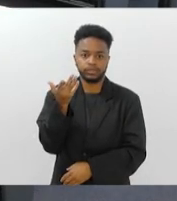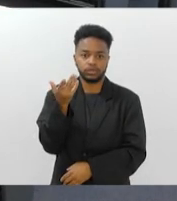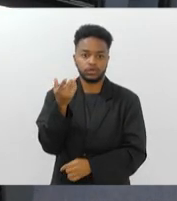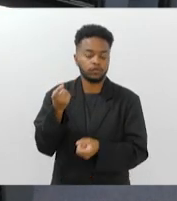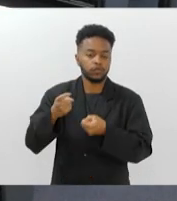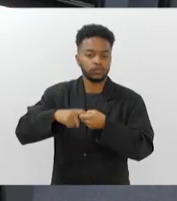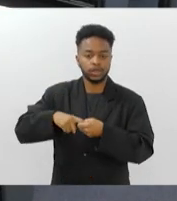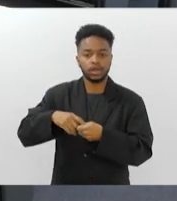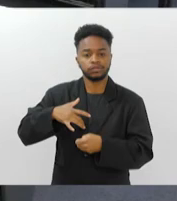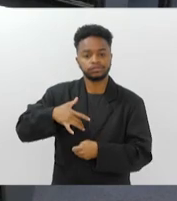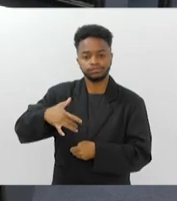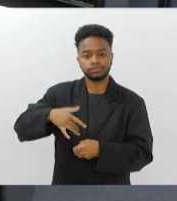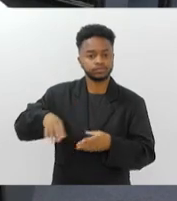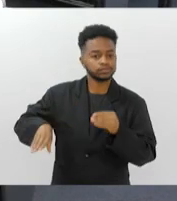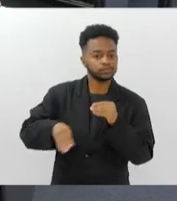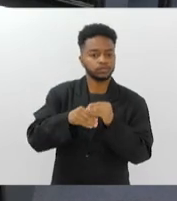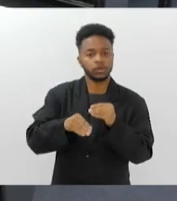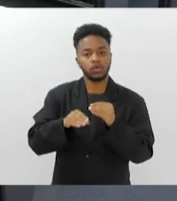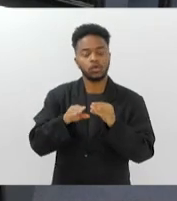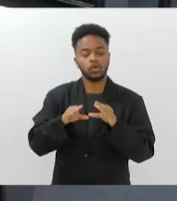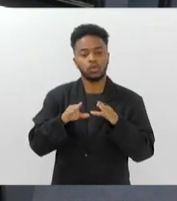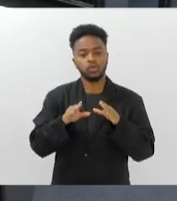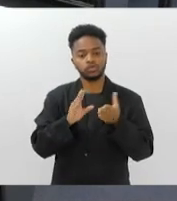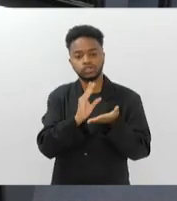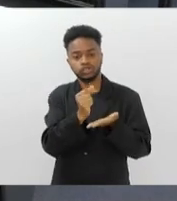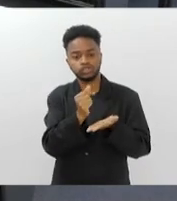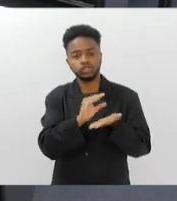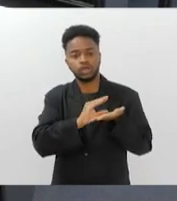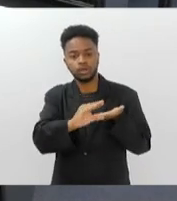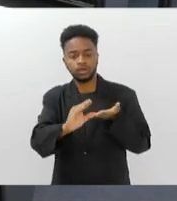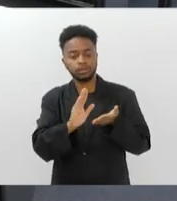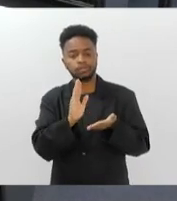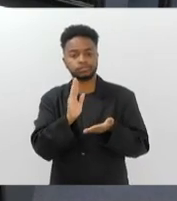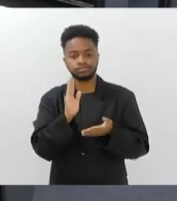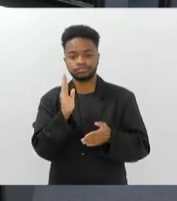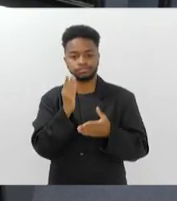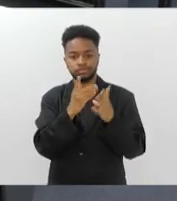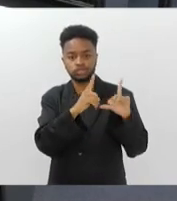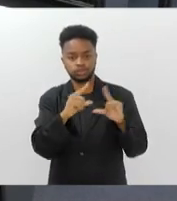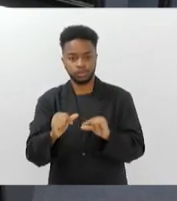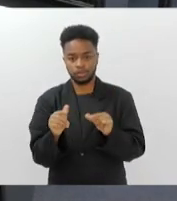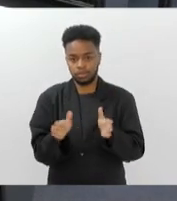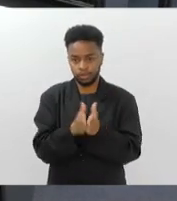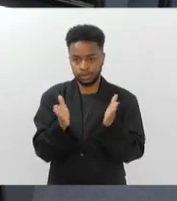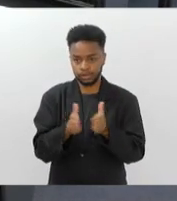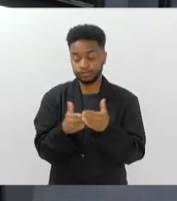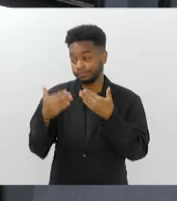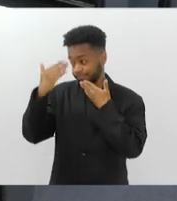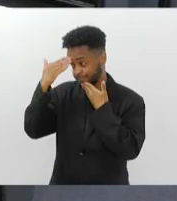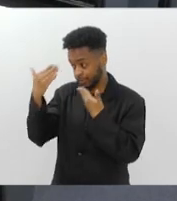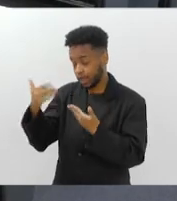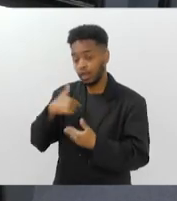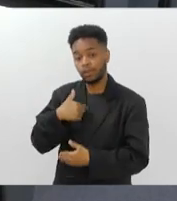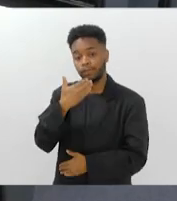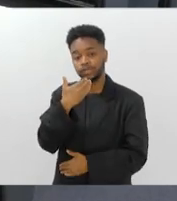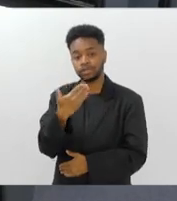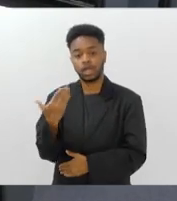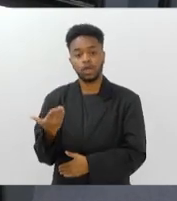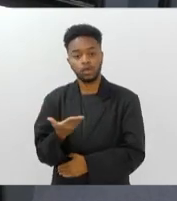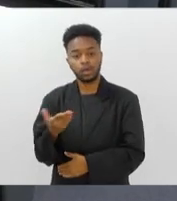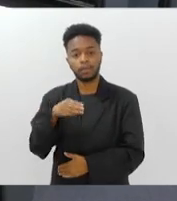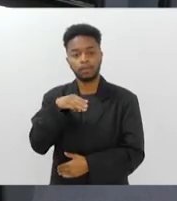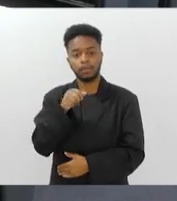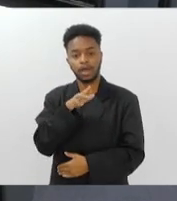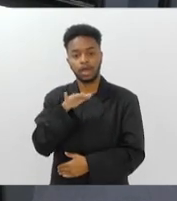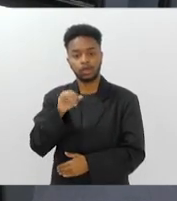prioridade do recurso do fundo estado de com Poa obrigado obrigada eu vou pedir então pro Dr Mário fazer suas